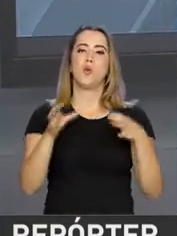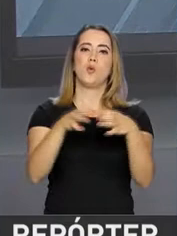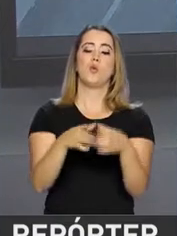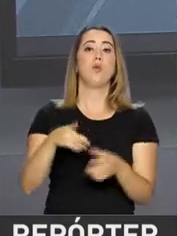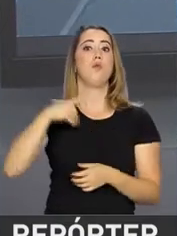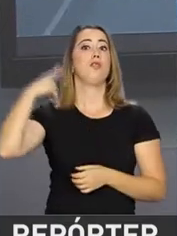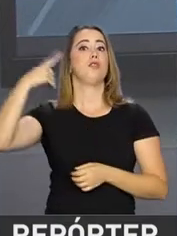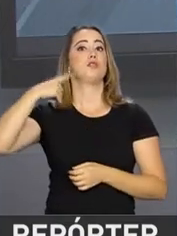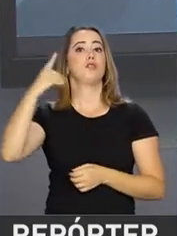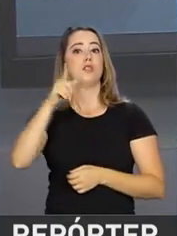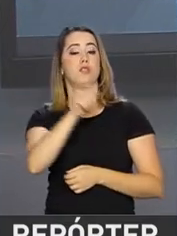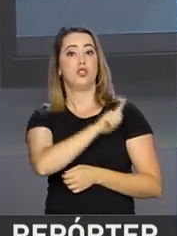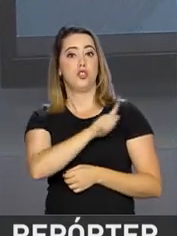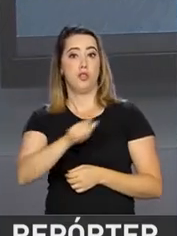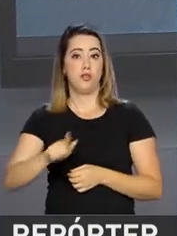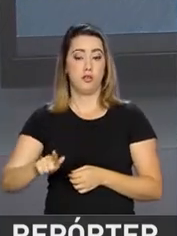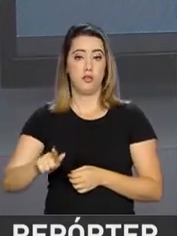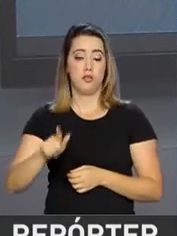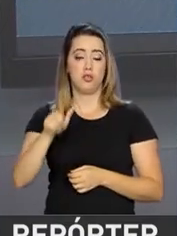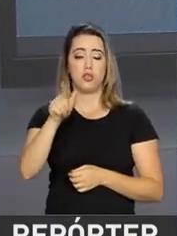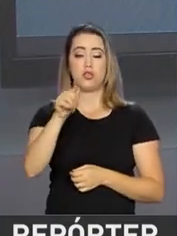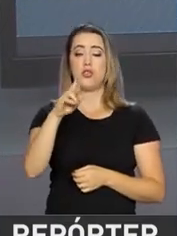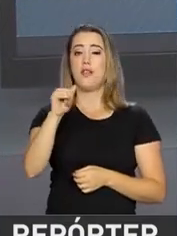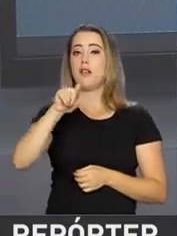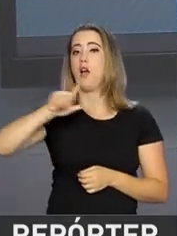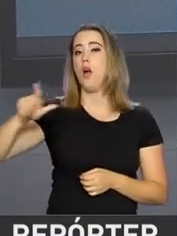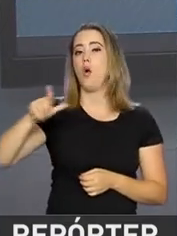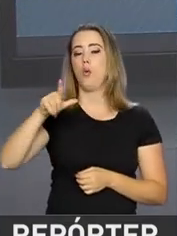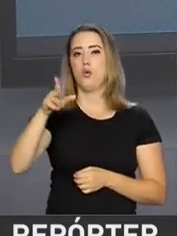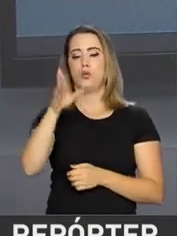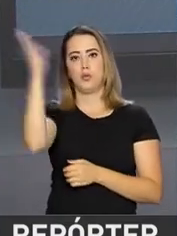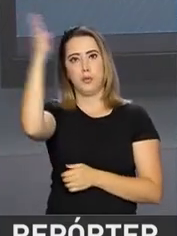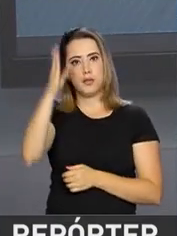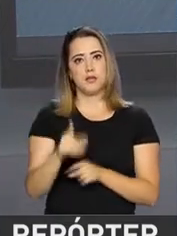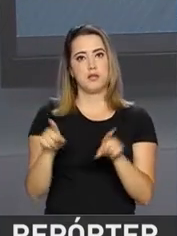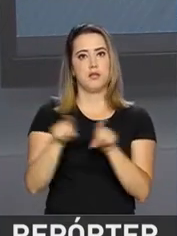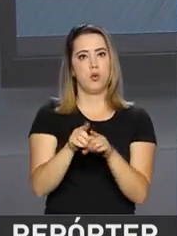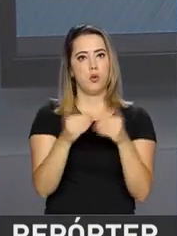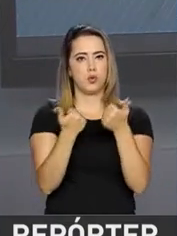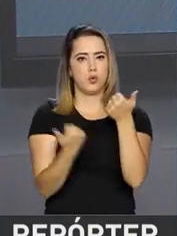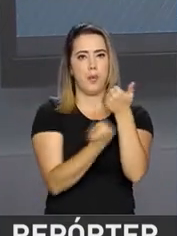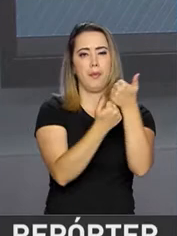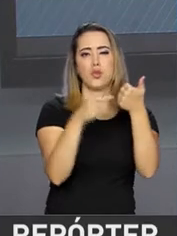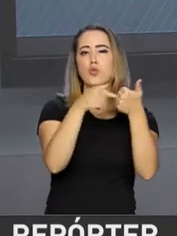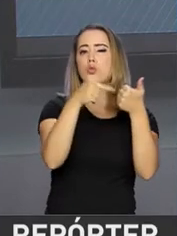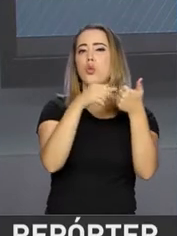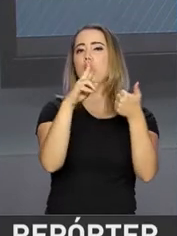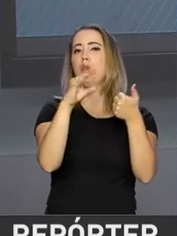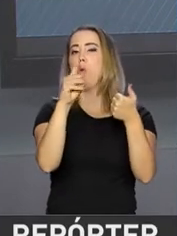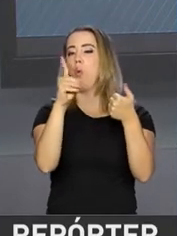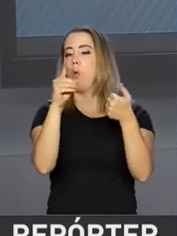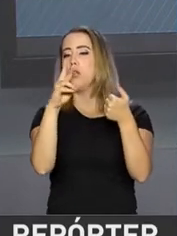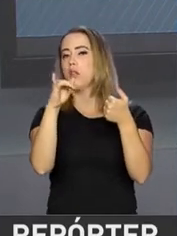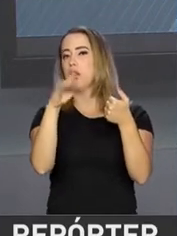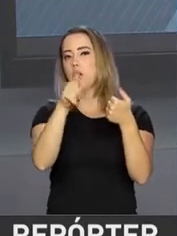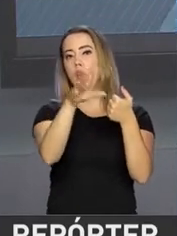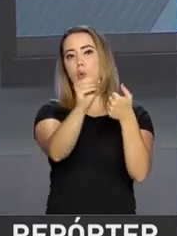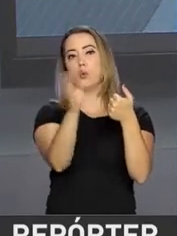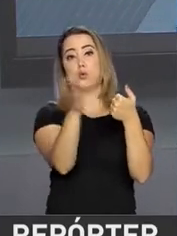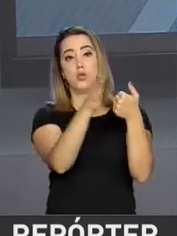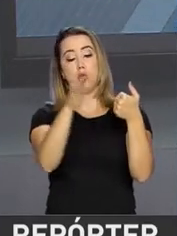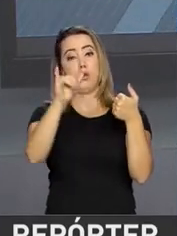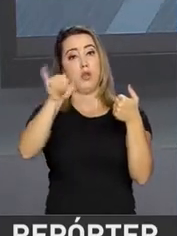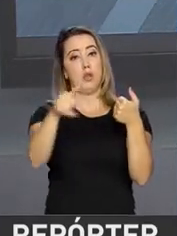procuradoria geral da república raquel substituir rodrigo janot que deixou o cargo após quatro anos à frente do ministério público federal